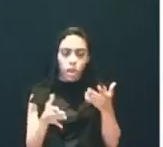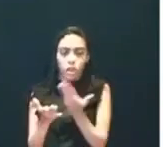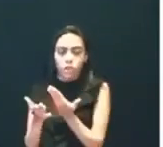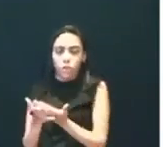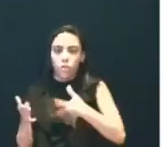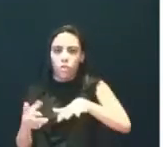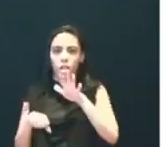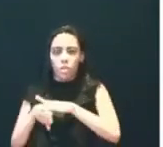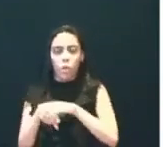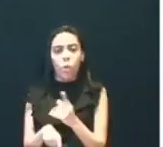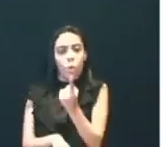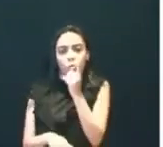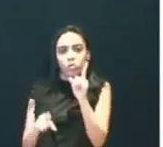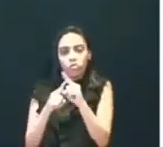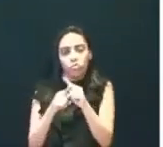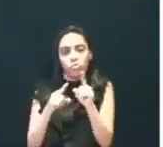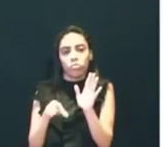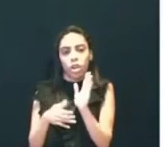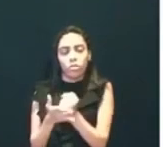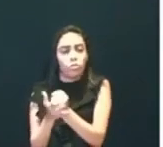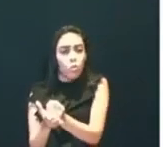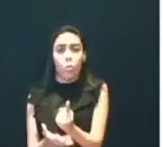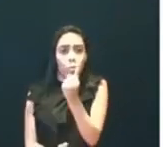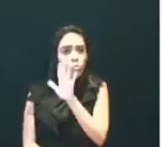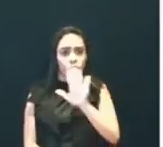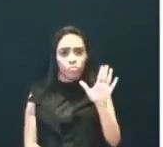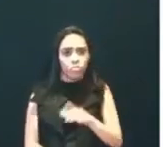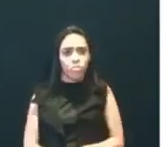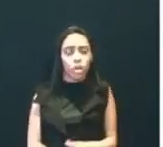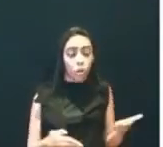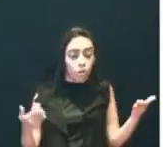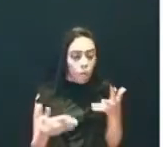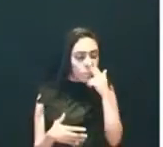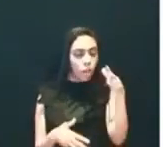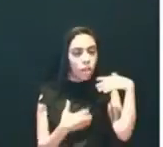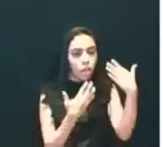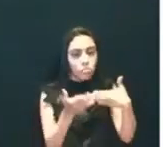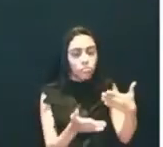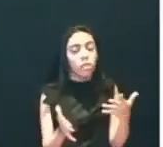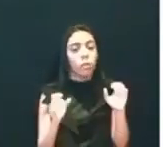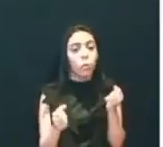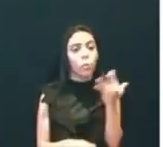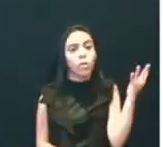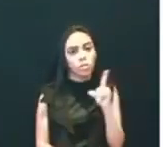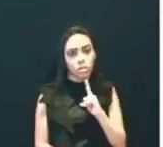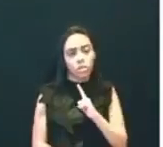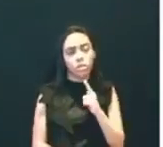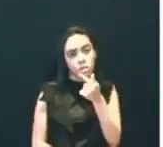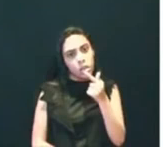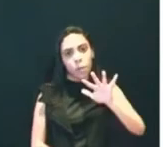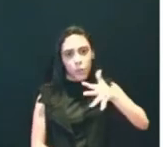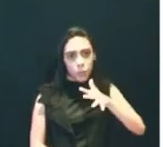ele estudou um tratamento. Só tinha um tratamento. E hoje nós temos pelo menos